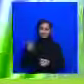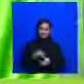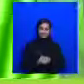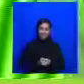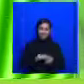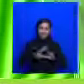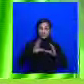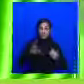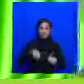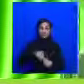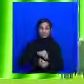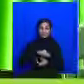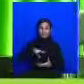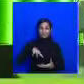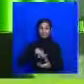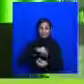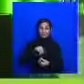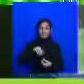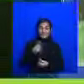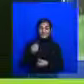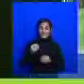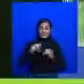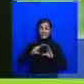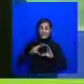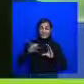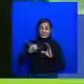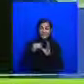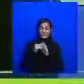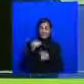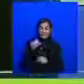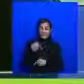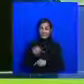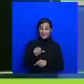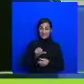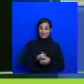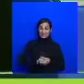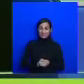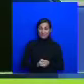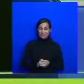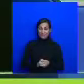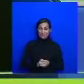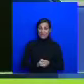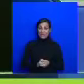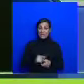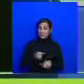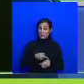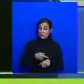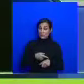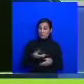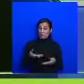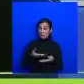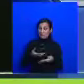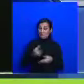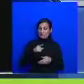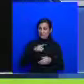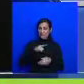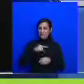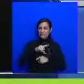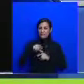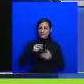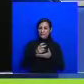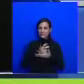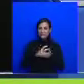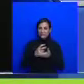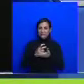valendo. Globo recarregado, embaralhando 10 bolas numeradas de 0 a 9. Ainda hoje, os sorteios